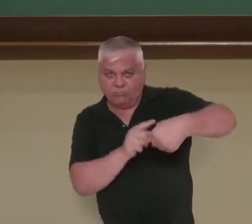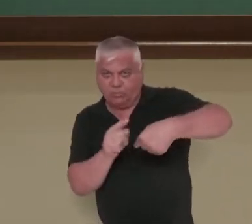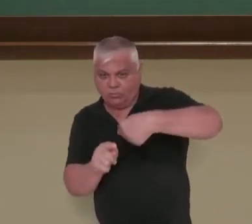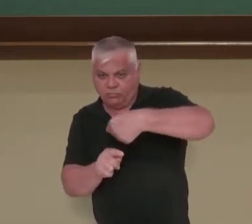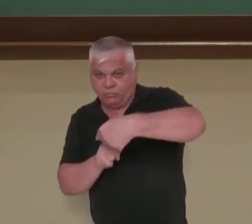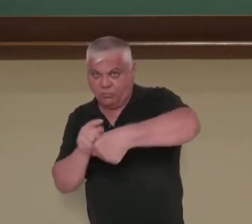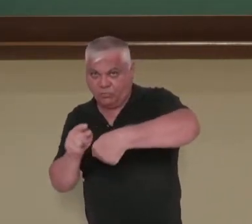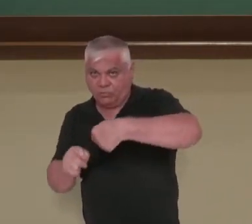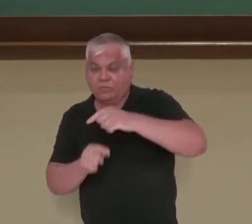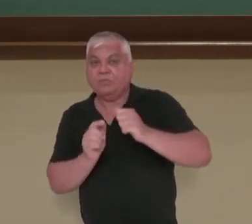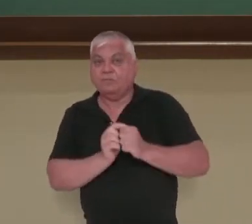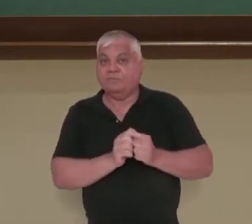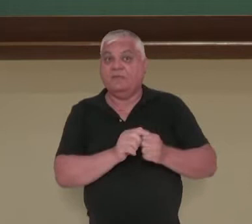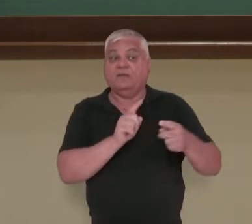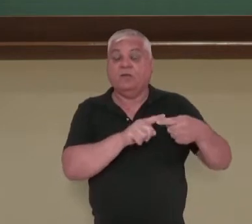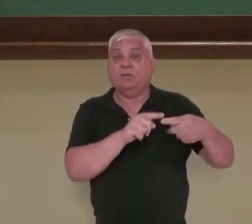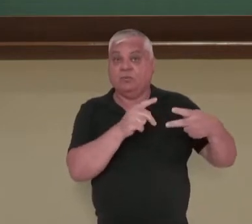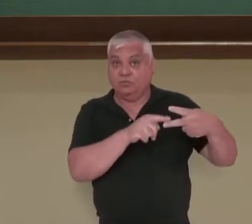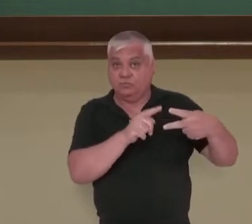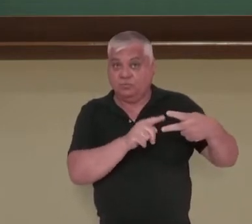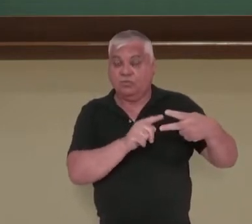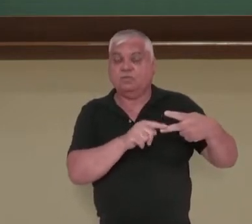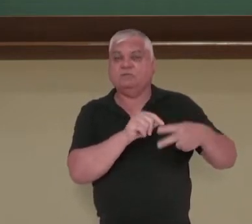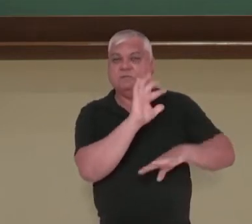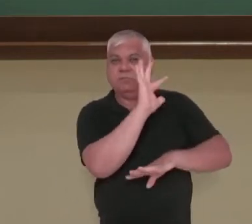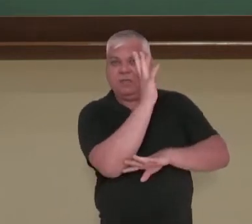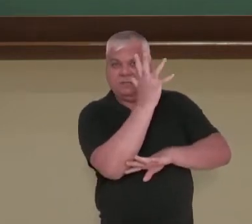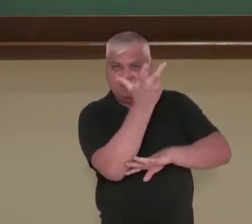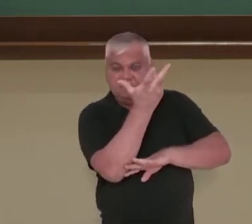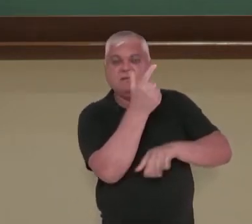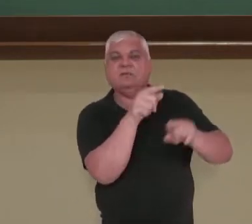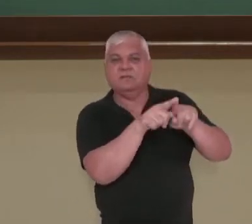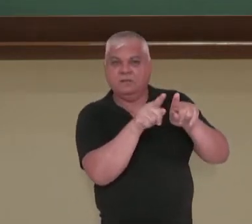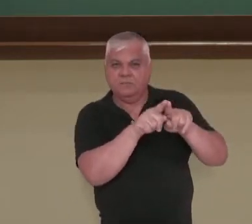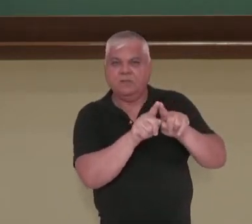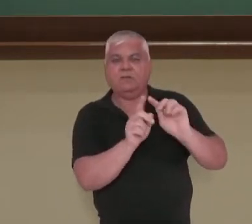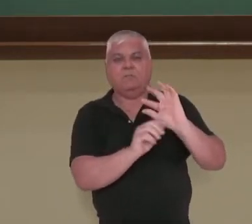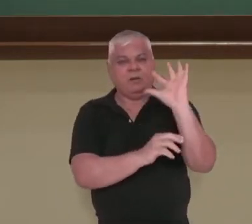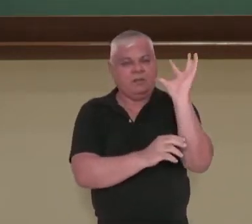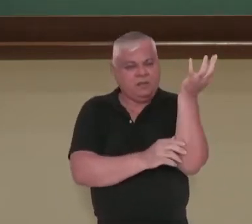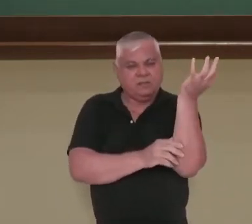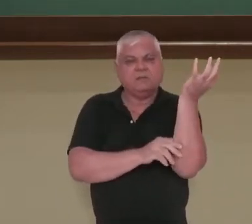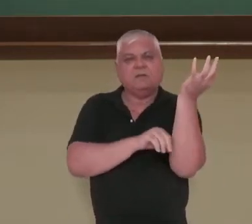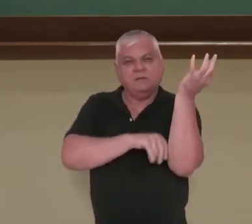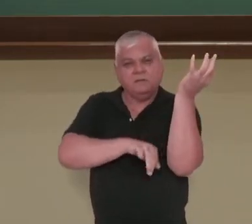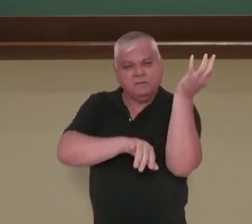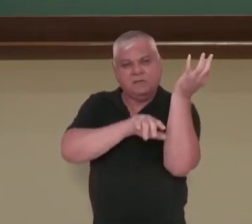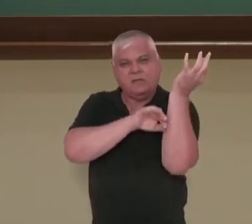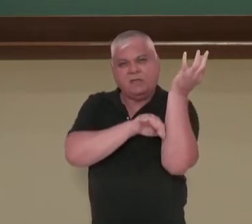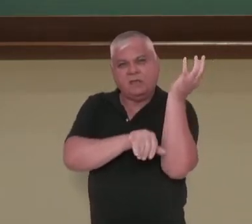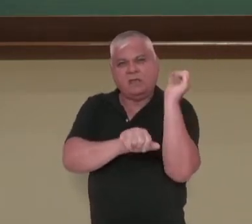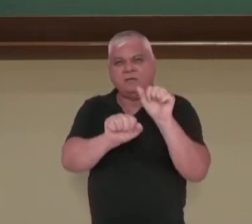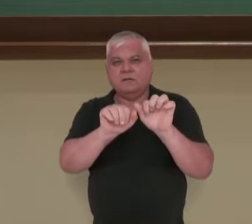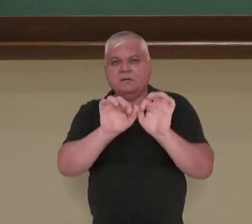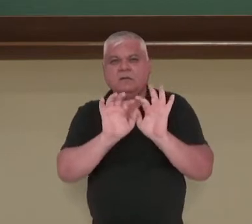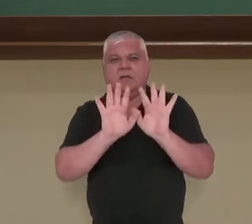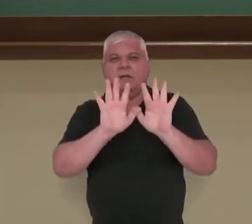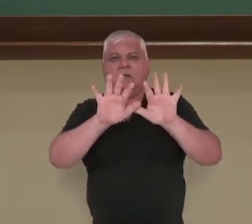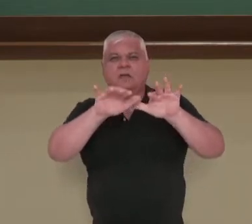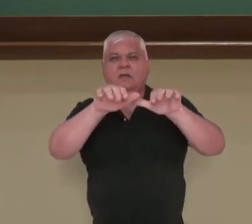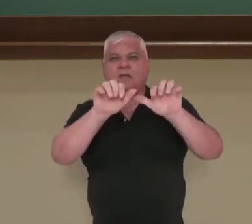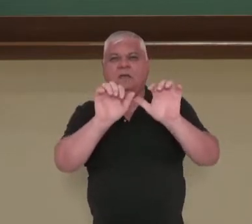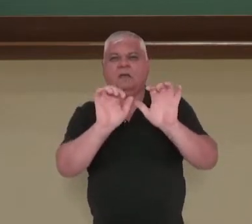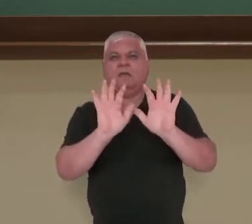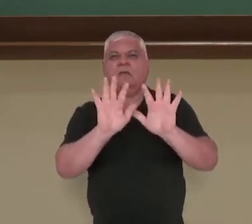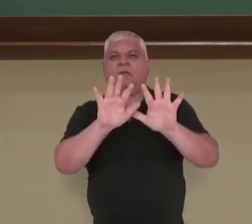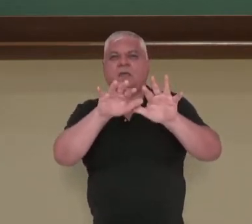os produtores, as plantas, né? Por exemplo, também as cianobactérias, que são as algas azuis que realizam a fotossíntese,